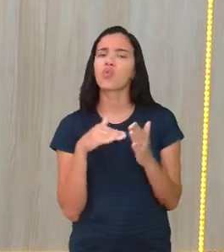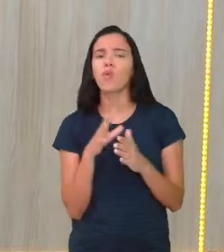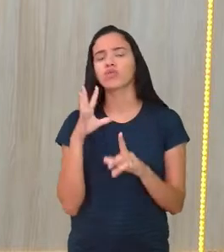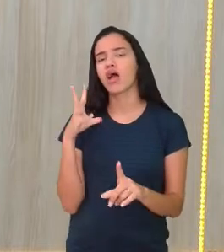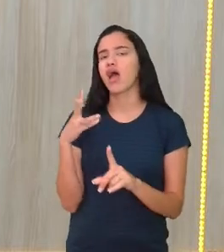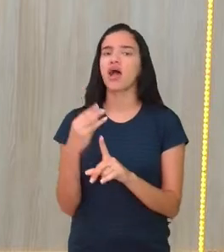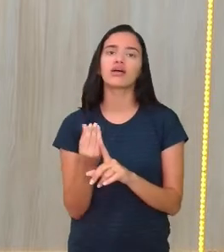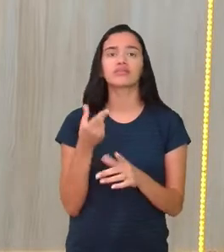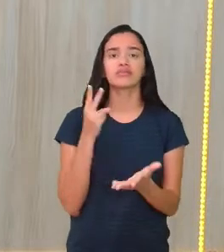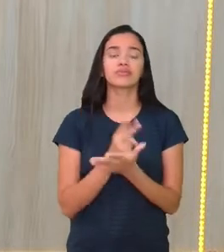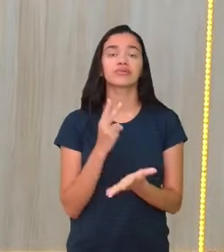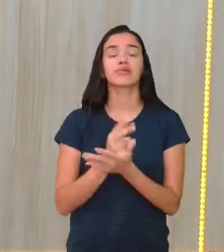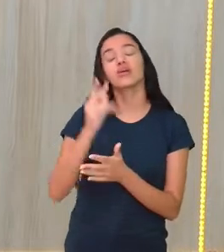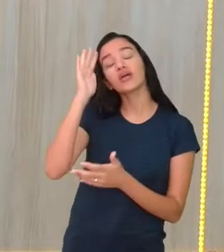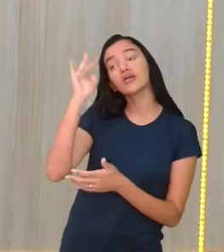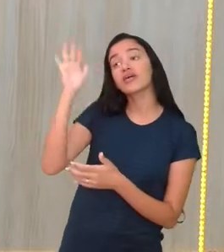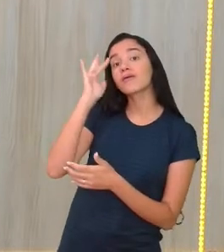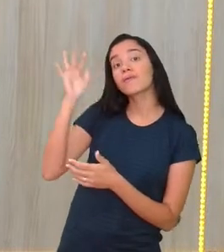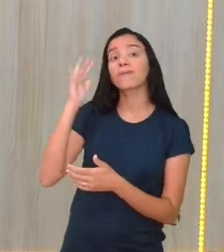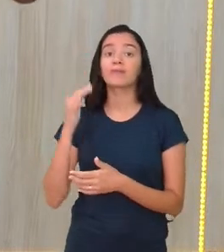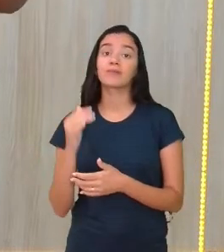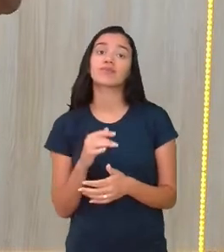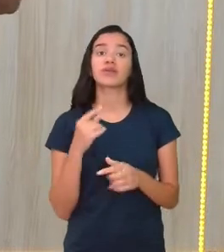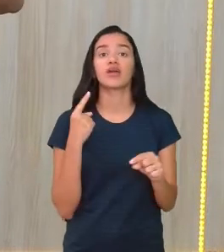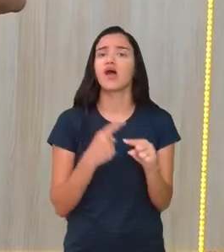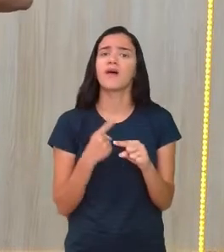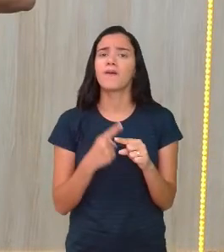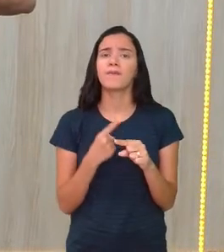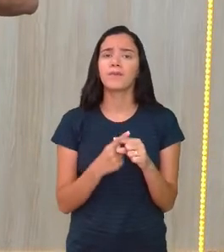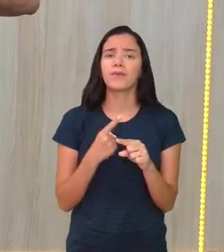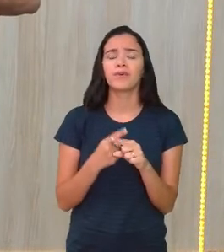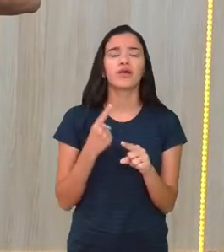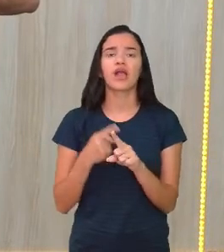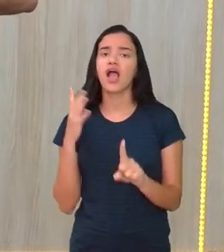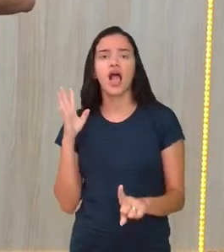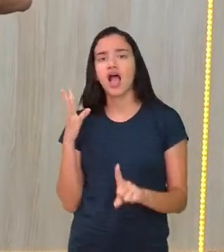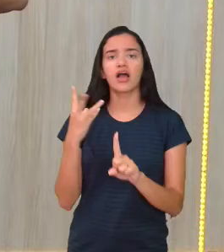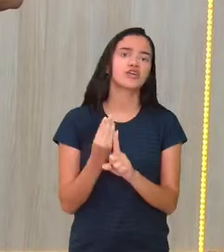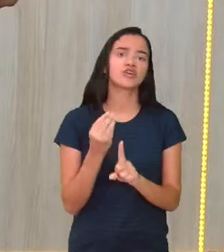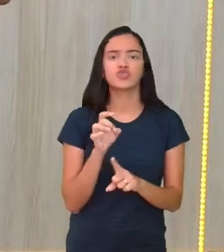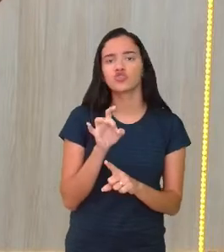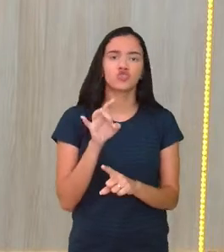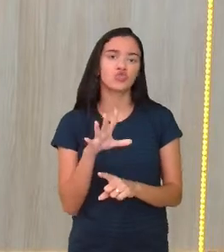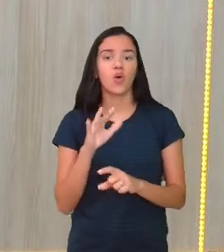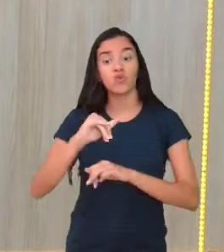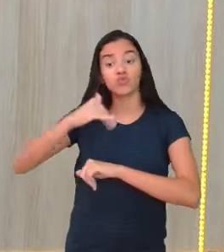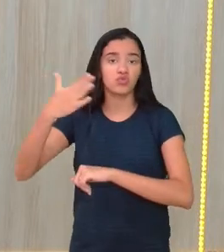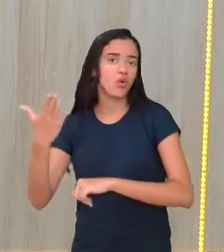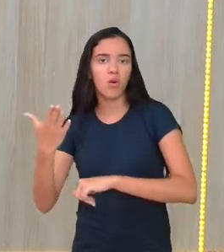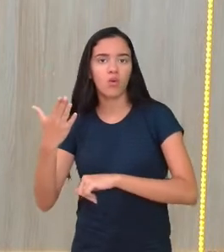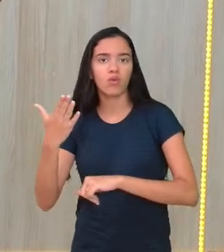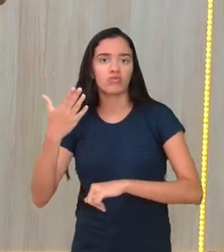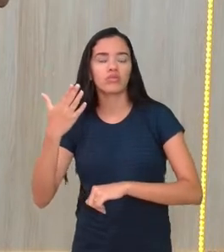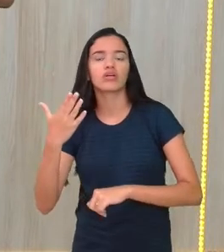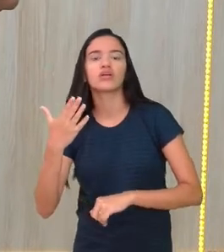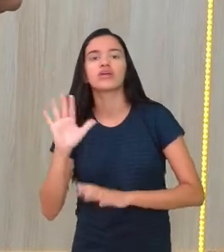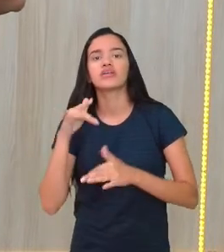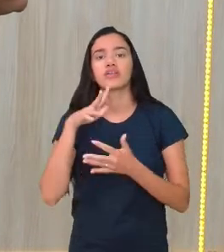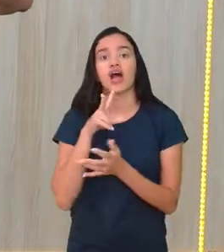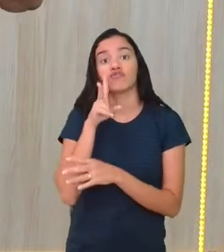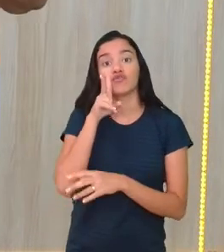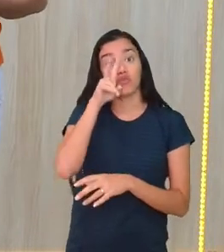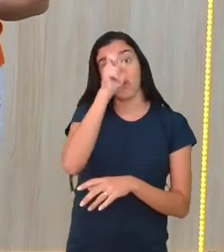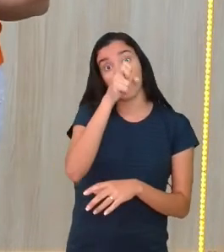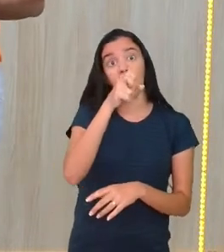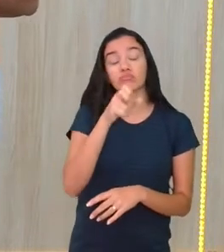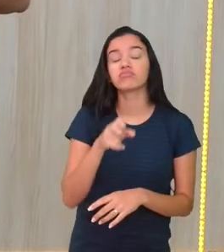sempre de trazer essa reflexão para a arte como um todo, porque a arte, ela não é algo exterior a gente, é algo que está muito forte dentro de